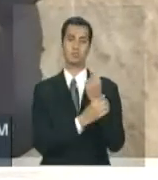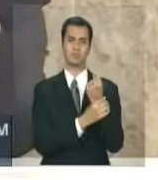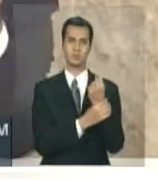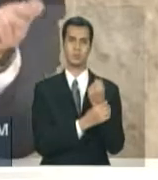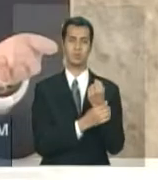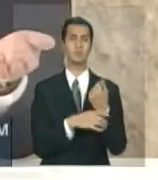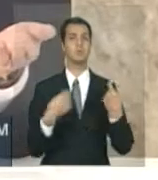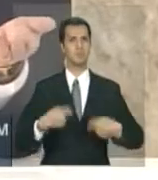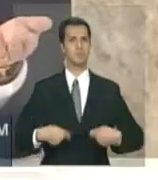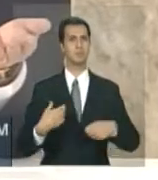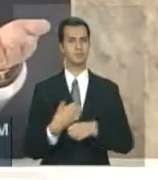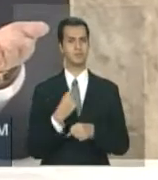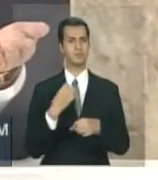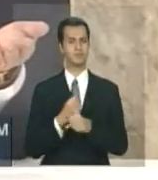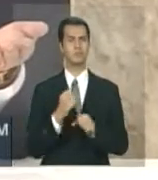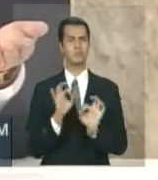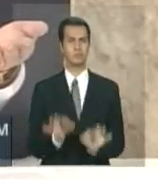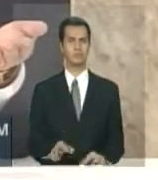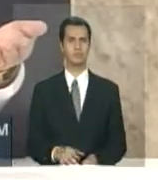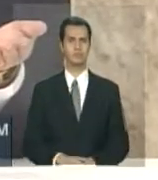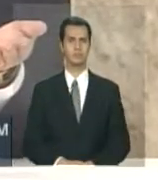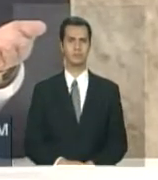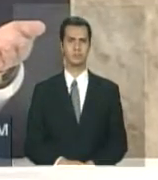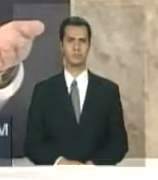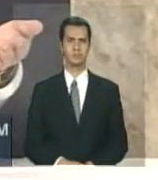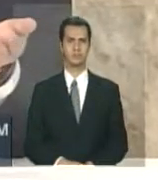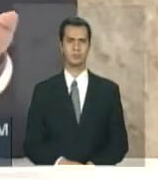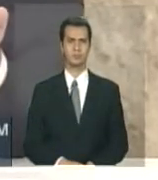cálculos que precisam ser feitos.